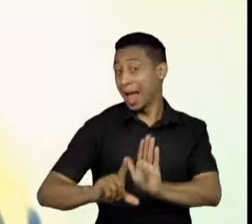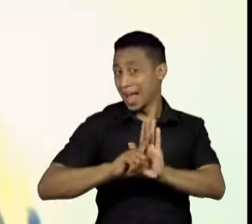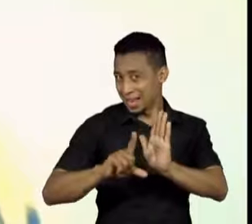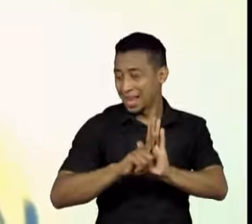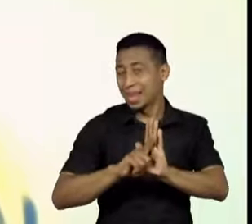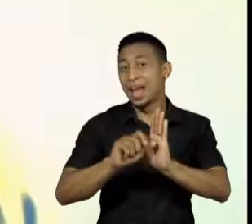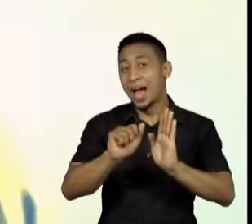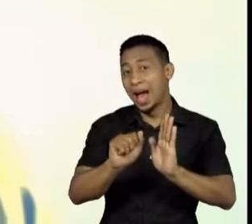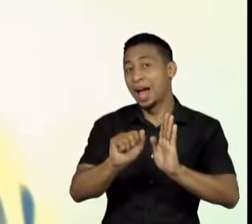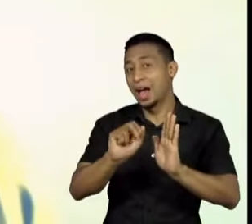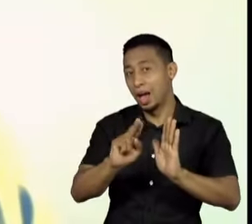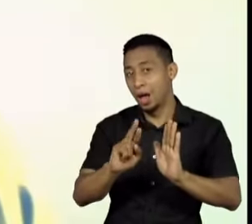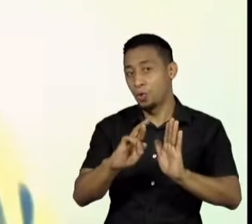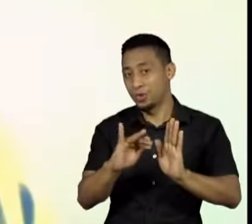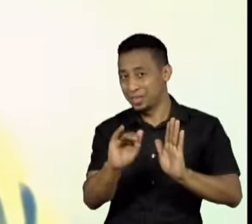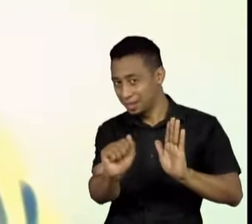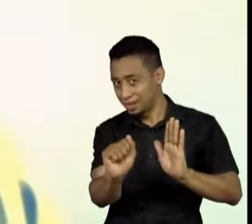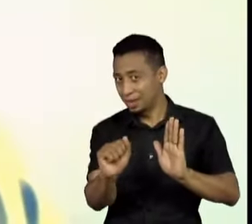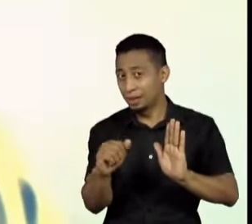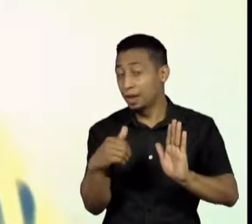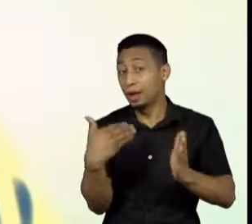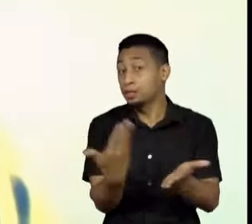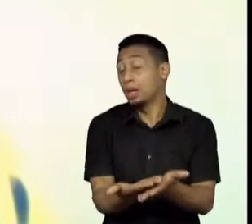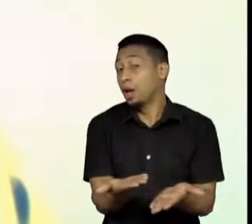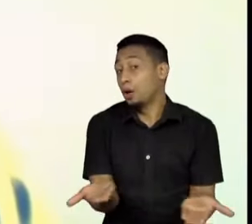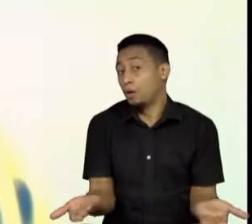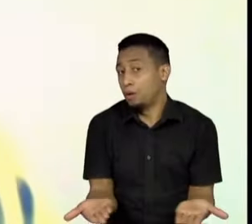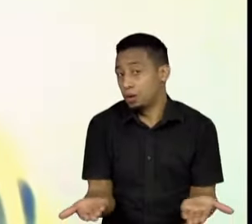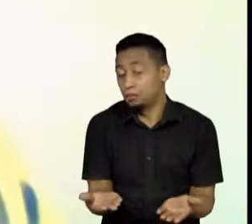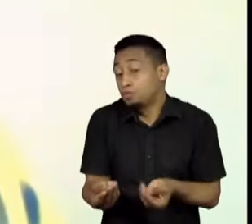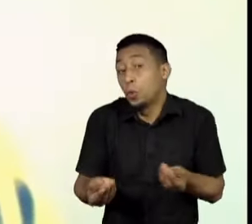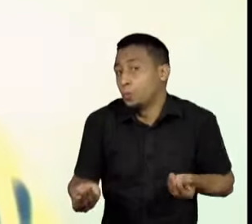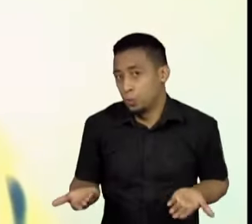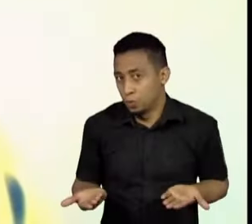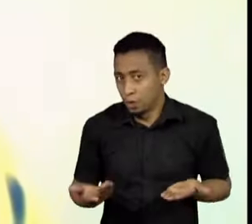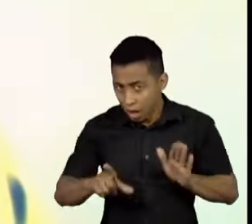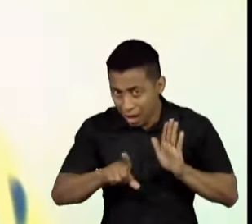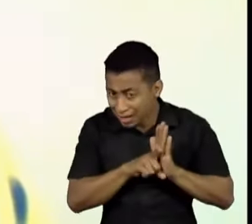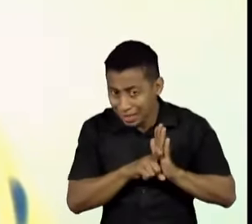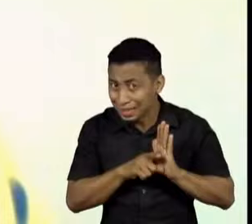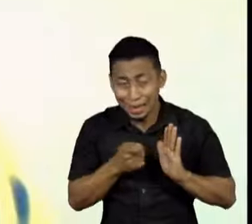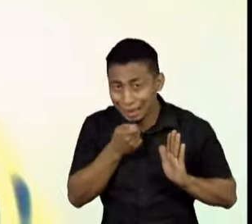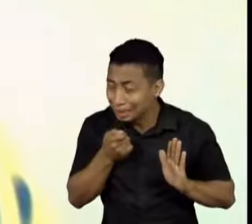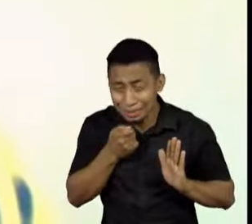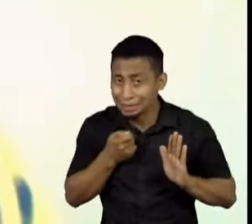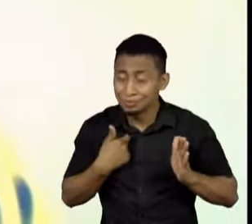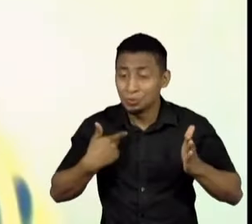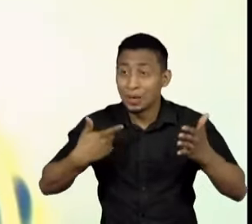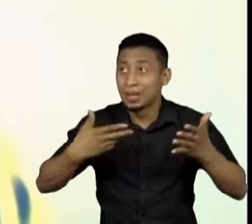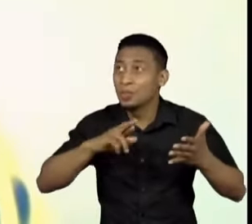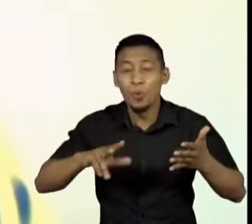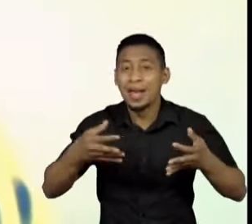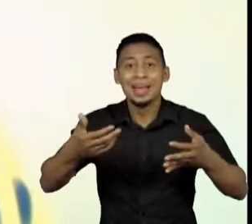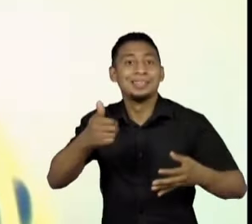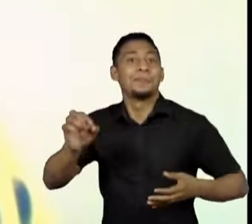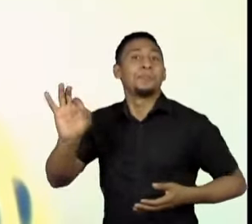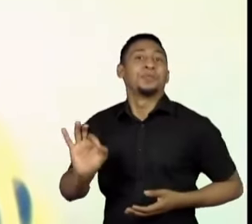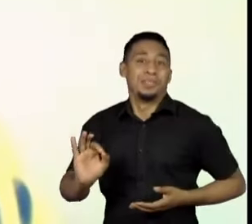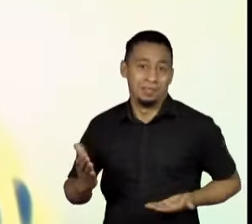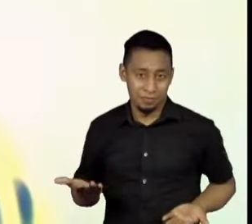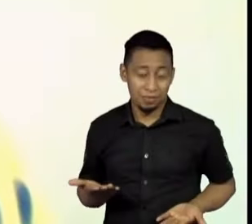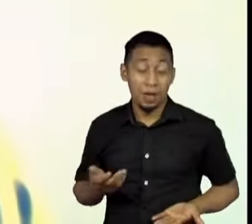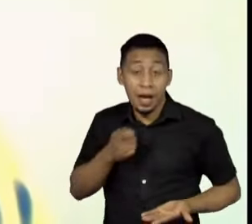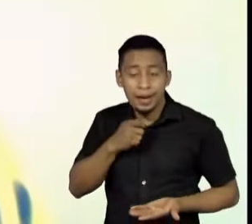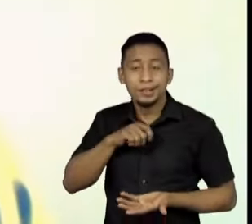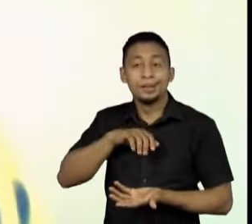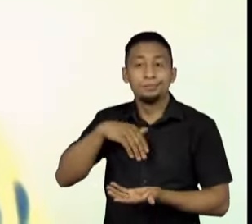não foi um engodo, né? Na medida que teve uma Lei Áurea, mas não teve uma reforma agrária. Então, muito do que a gente